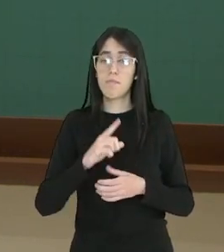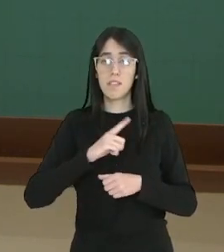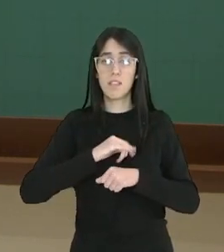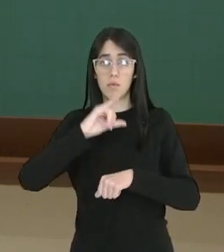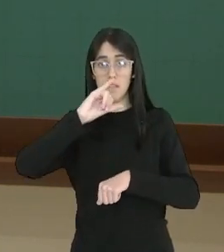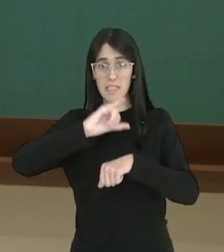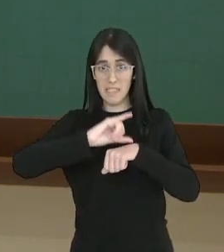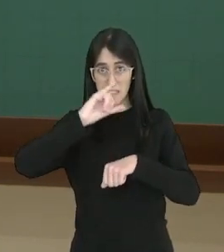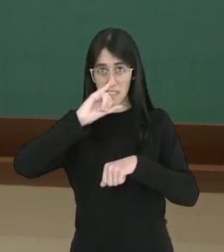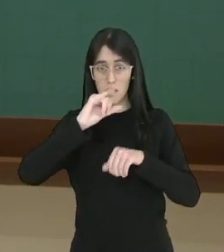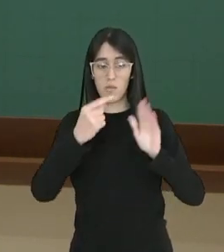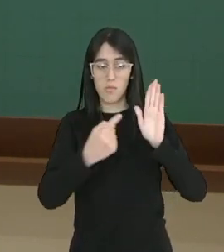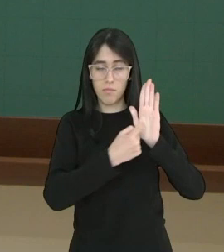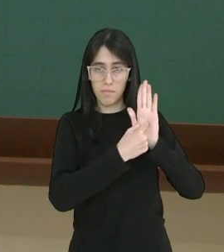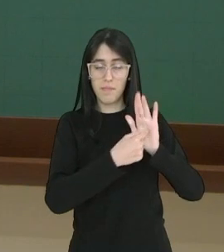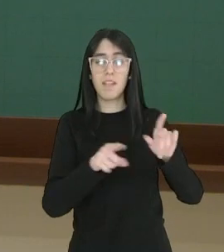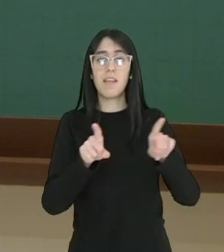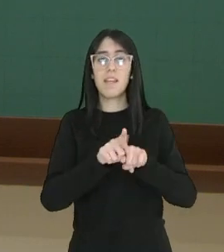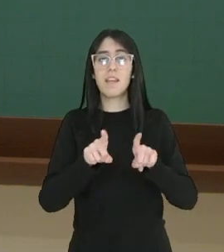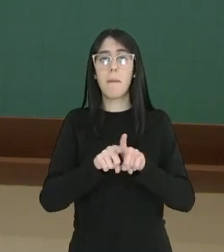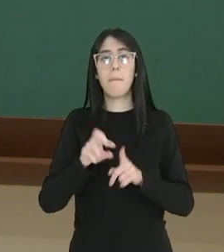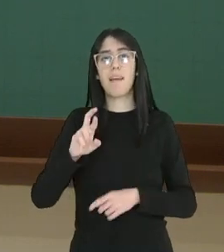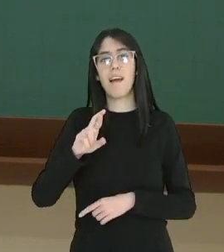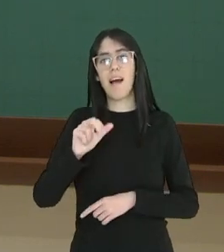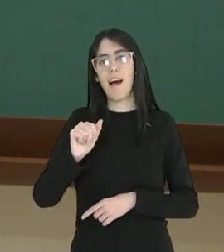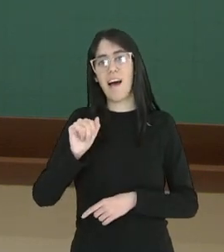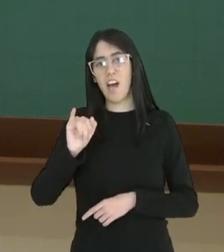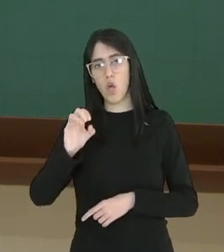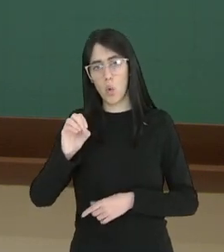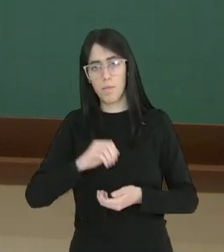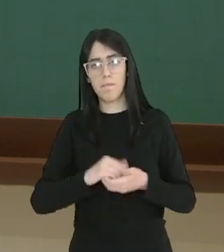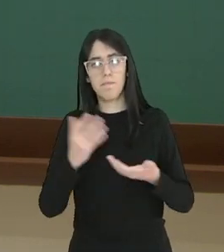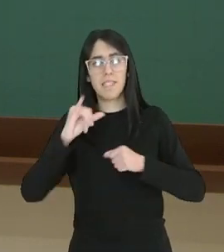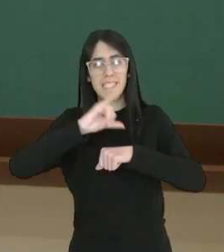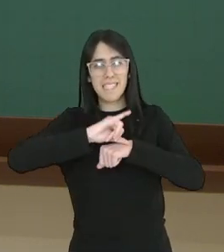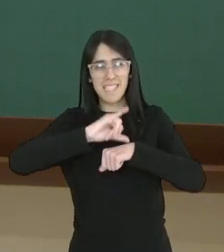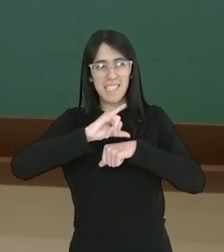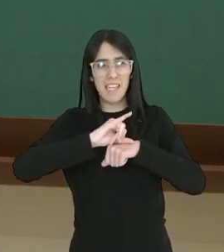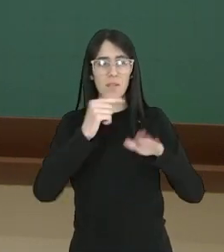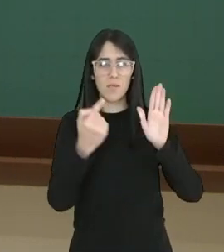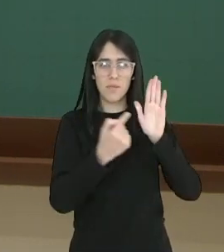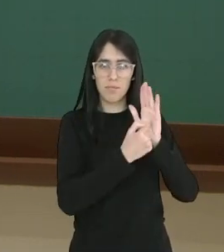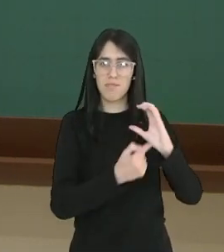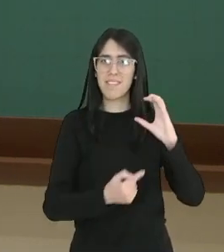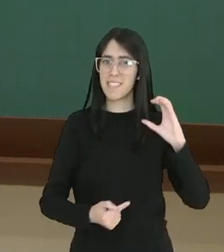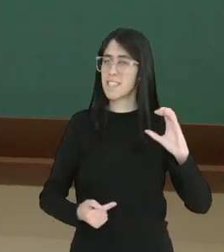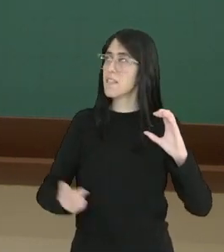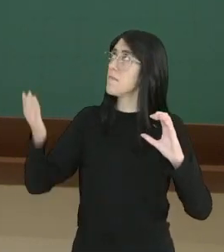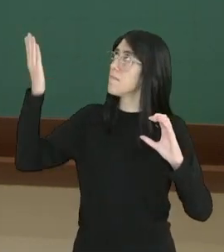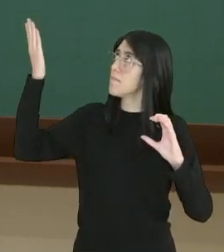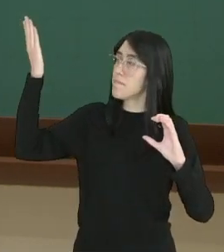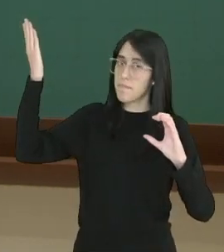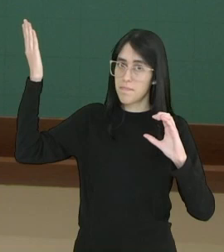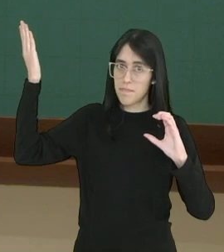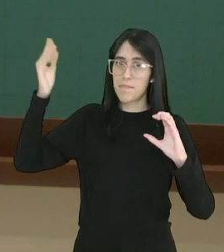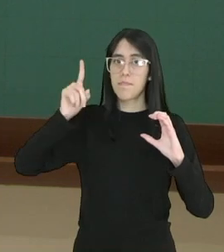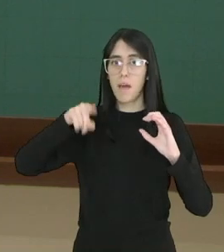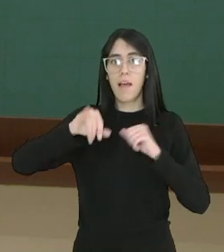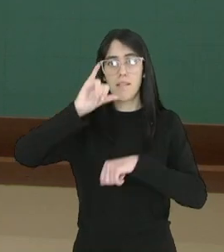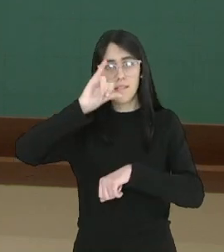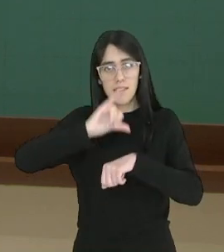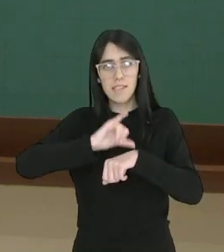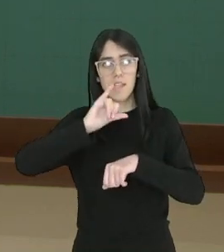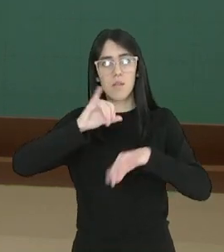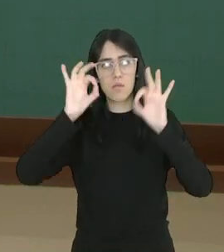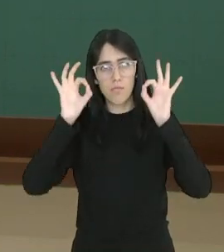centro e o raio. Então, o centro é esse pontinho C aqui, é o ponto em que